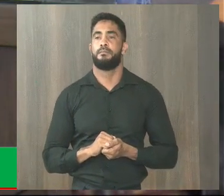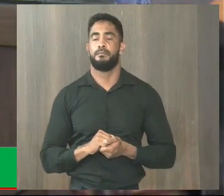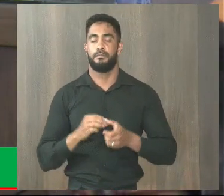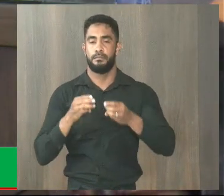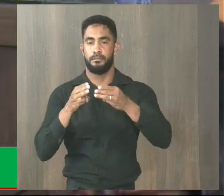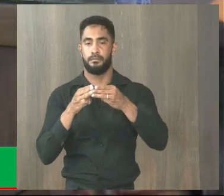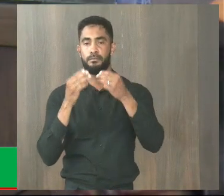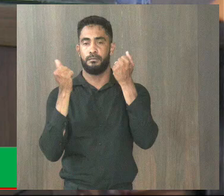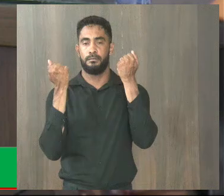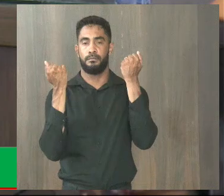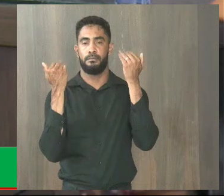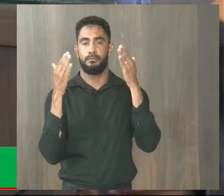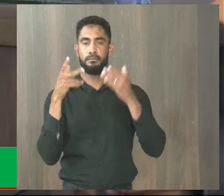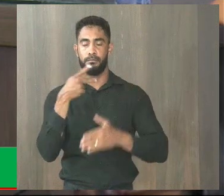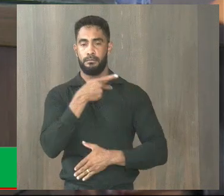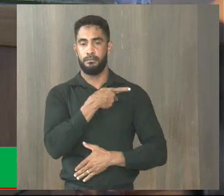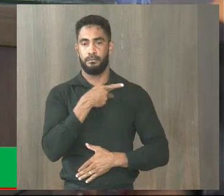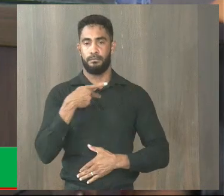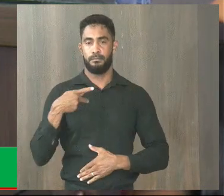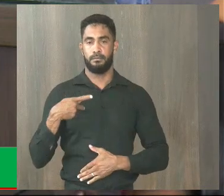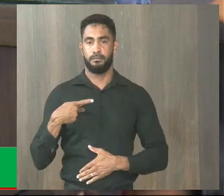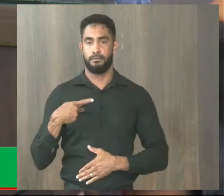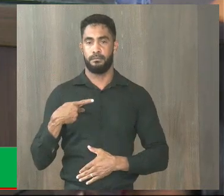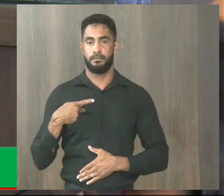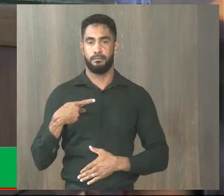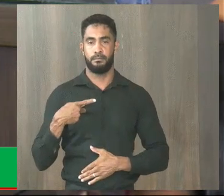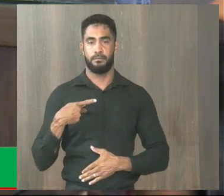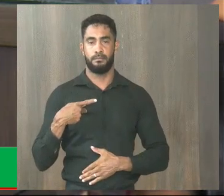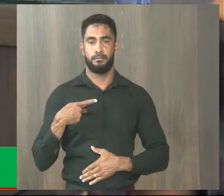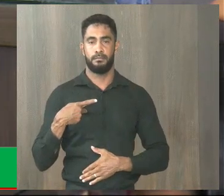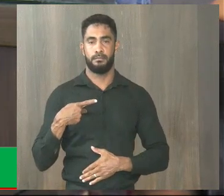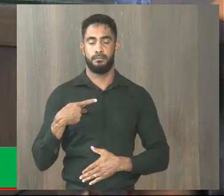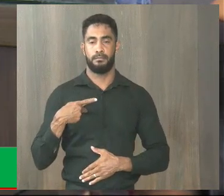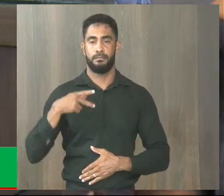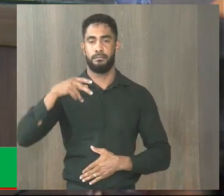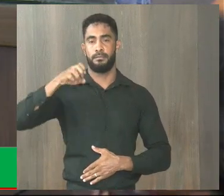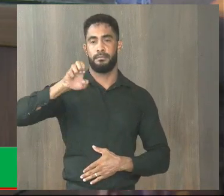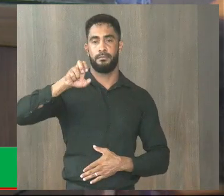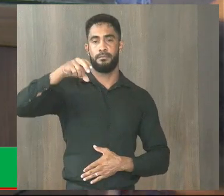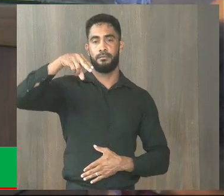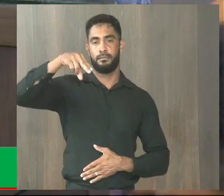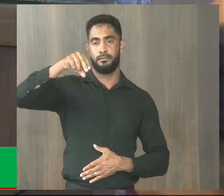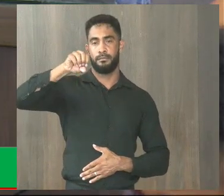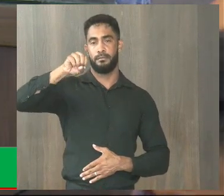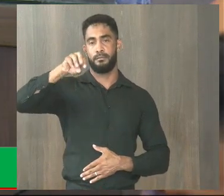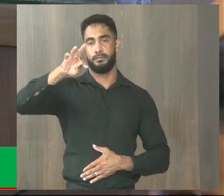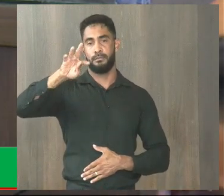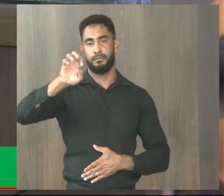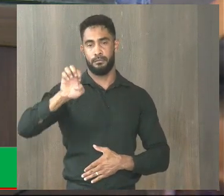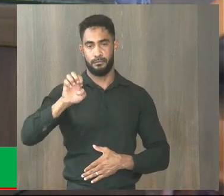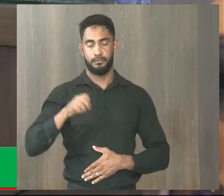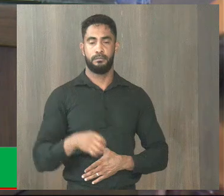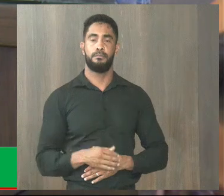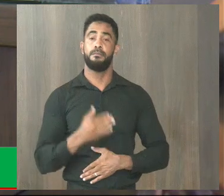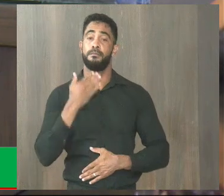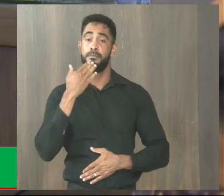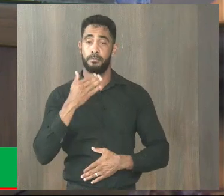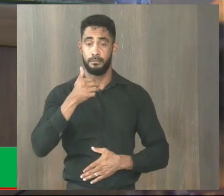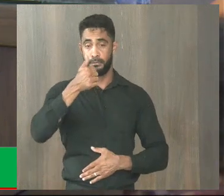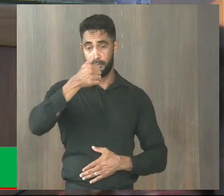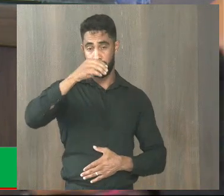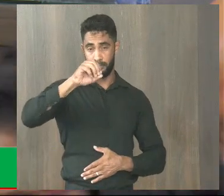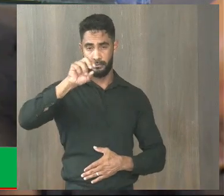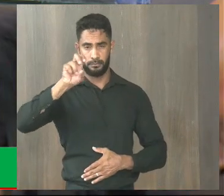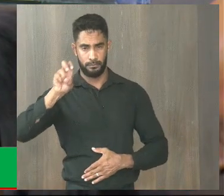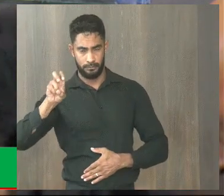Moção de aplausos com o pastor Enoque Cascalho dos Santos. Requerimento 105 de 2024,